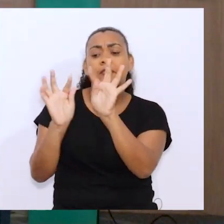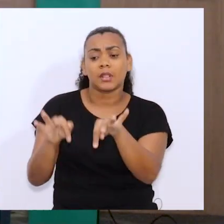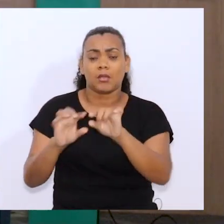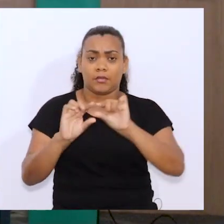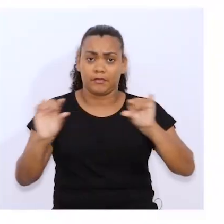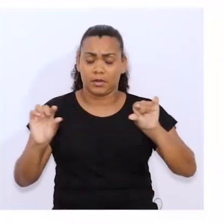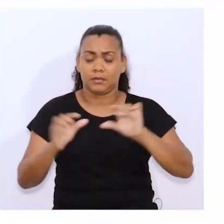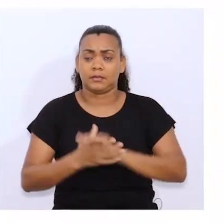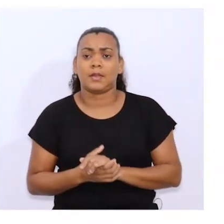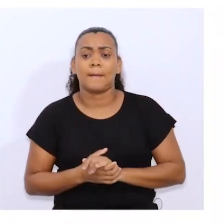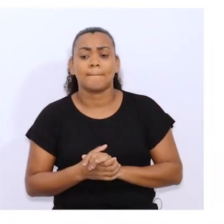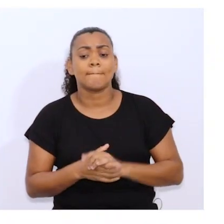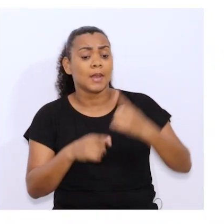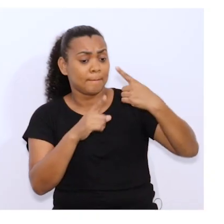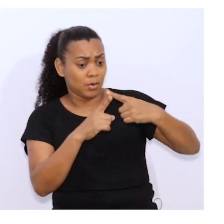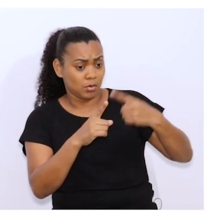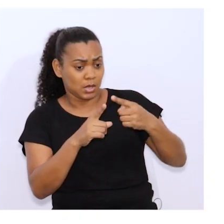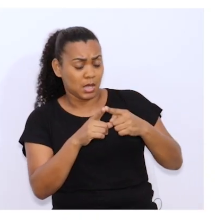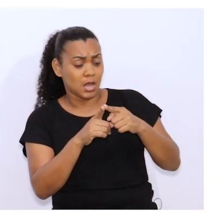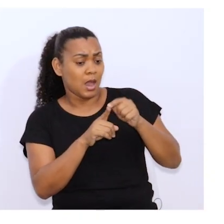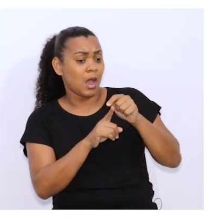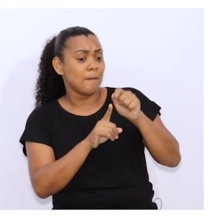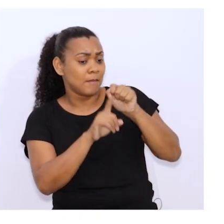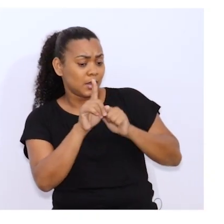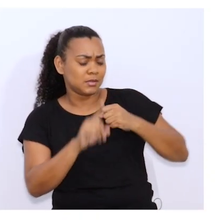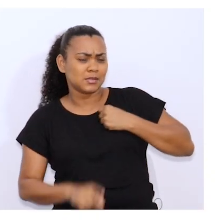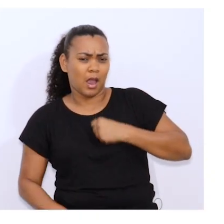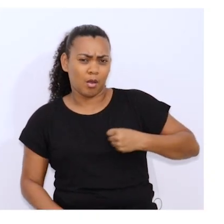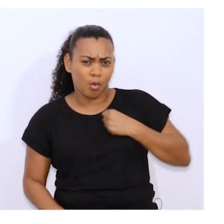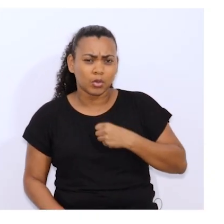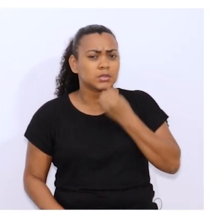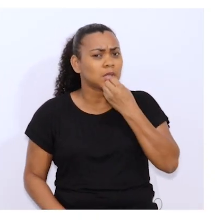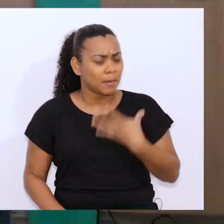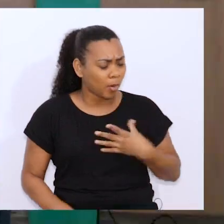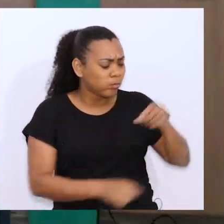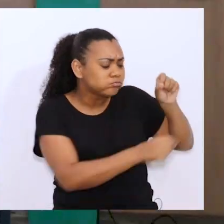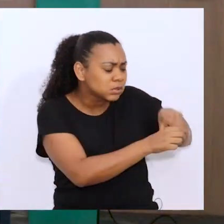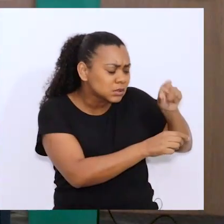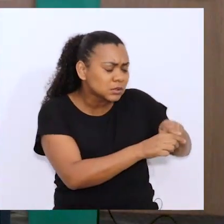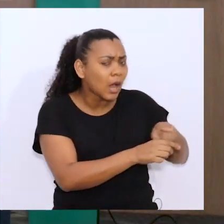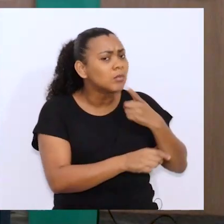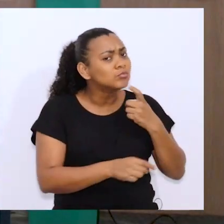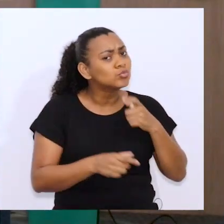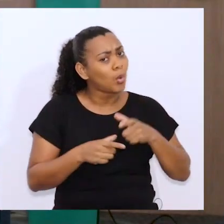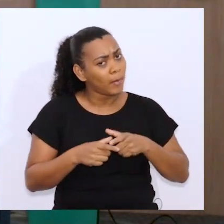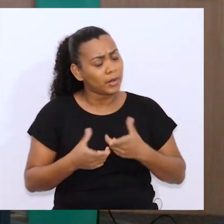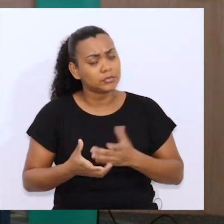frase. Porque em agosto é bom para o cultivo de tomate. Estamos aí